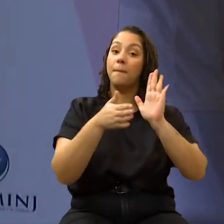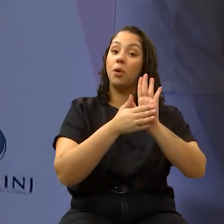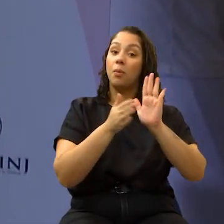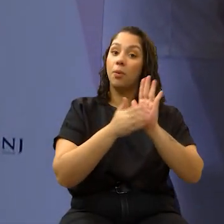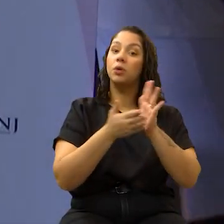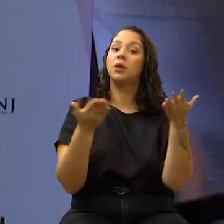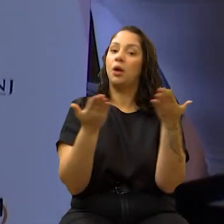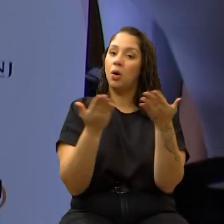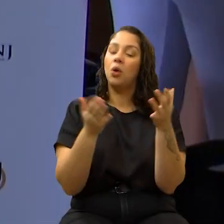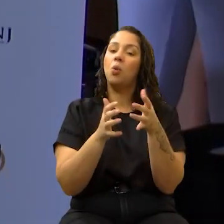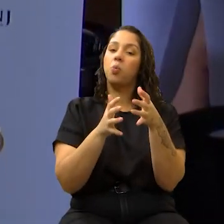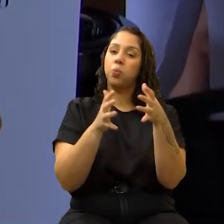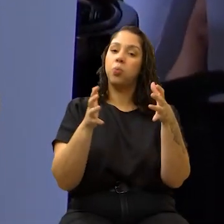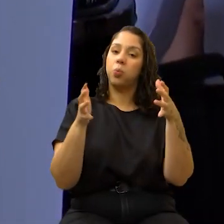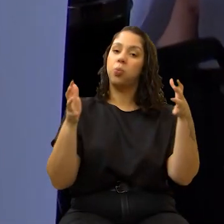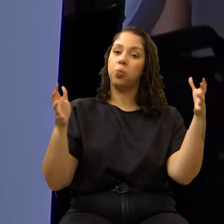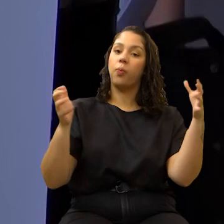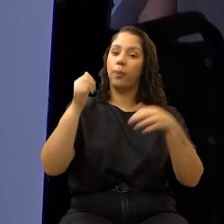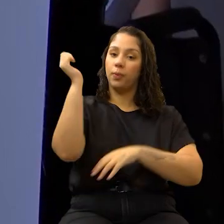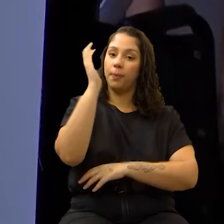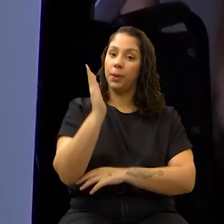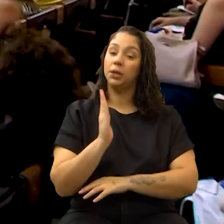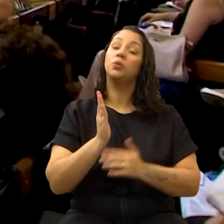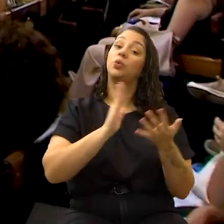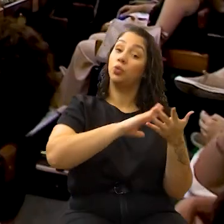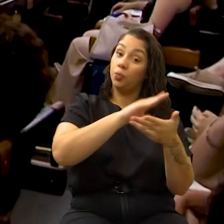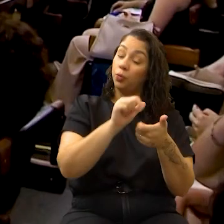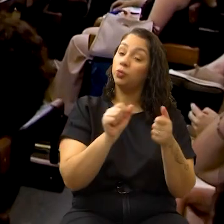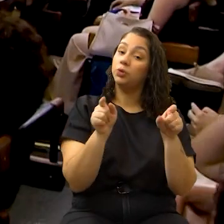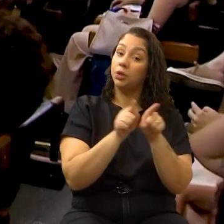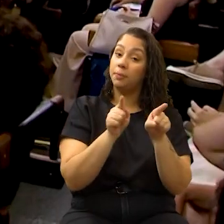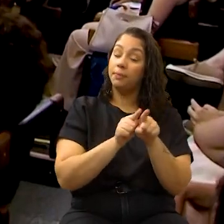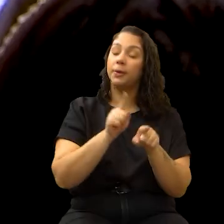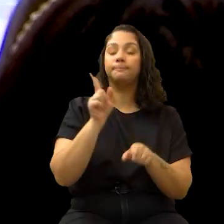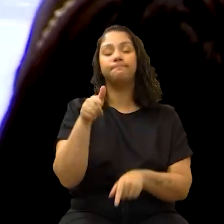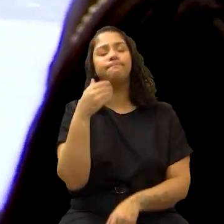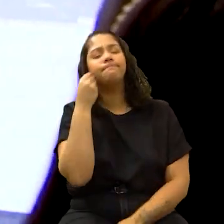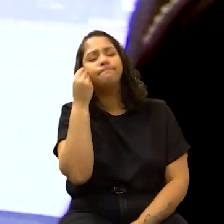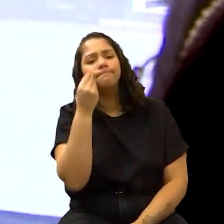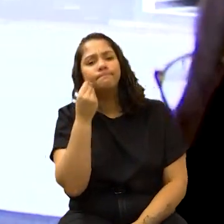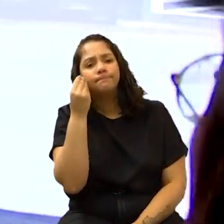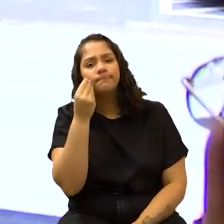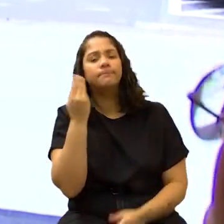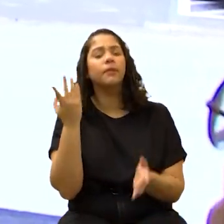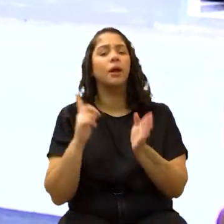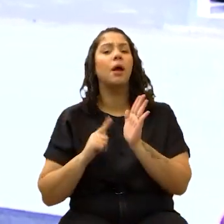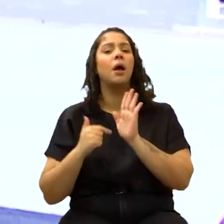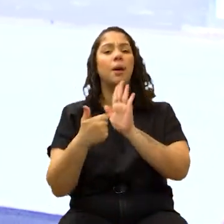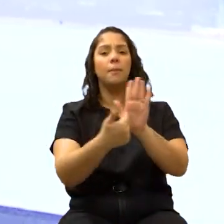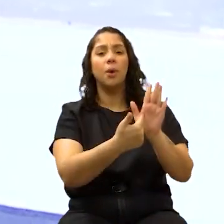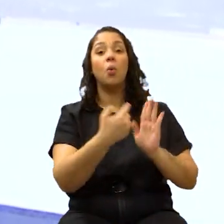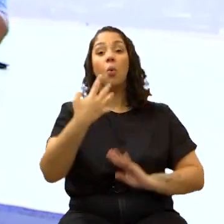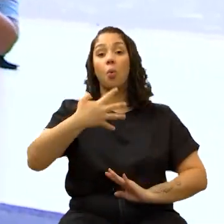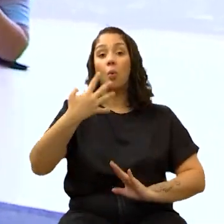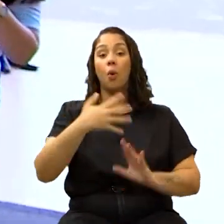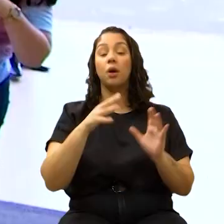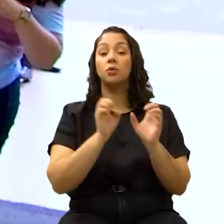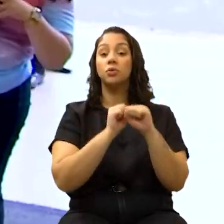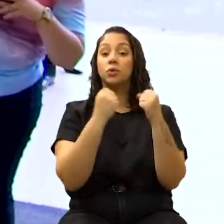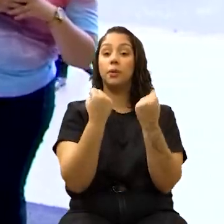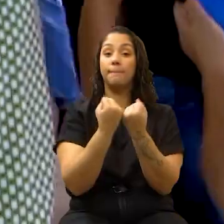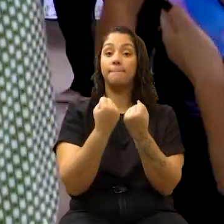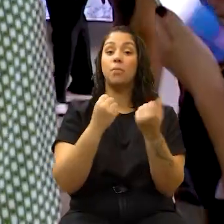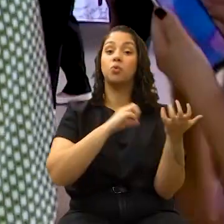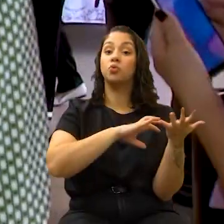uma proposta que vem crescendo aos poucos no Brasil e no mundo. Essas experiências foram apresentadas no